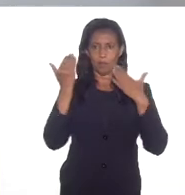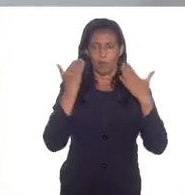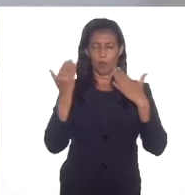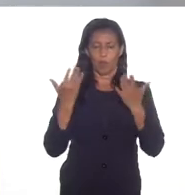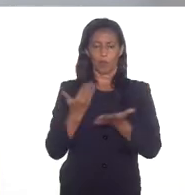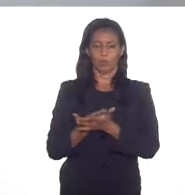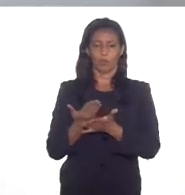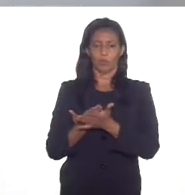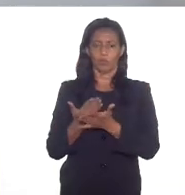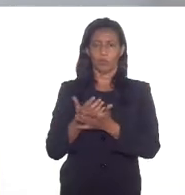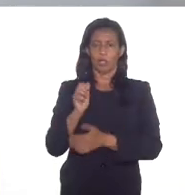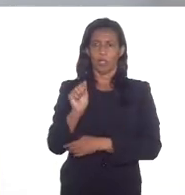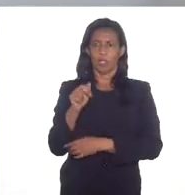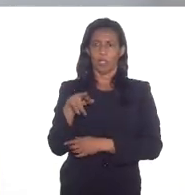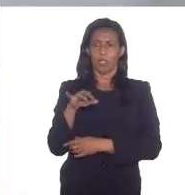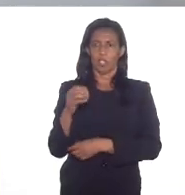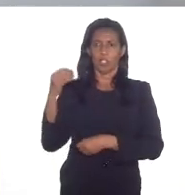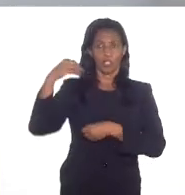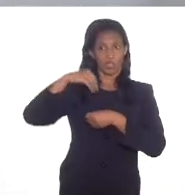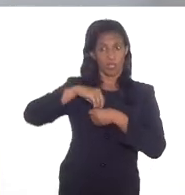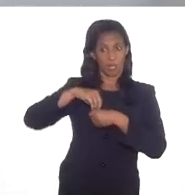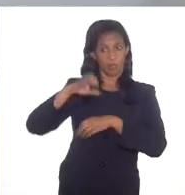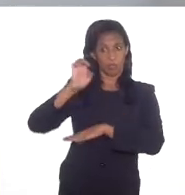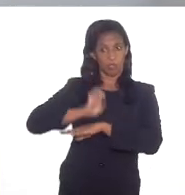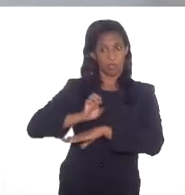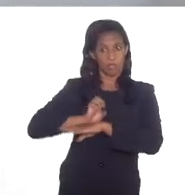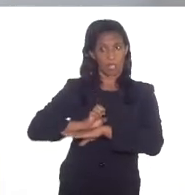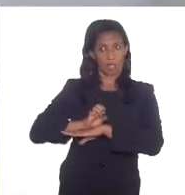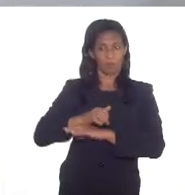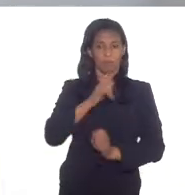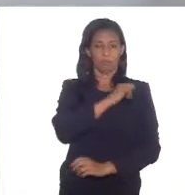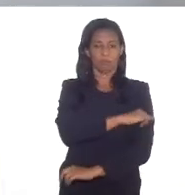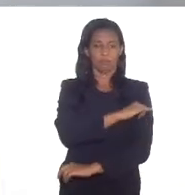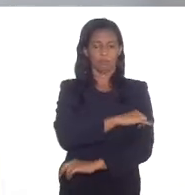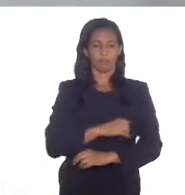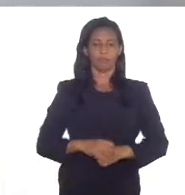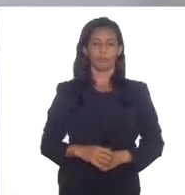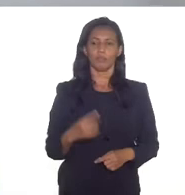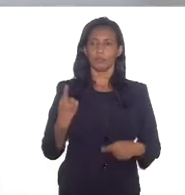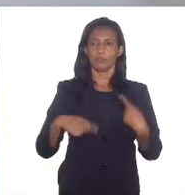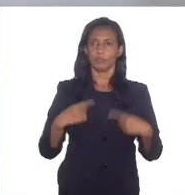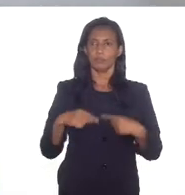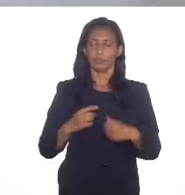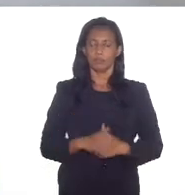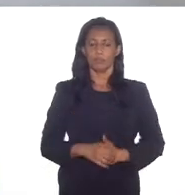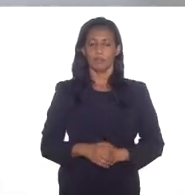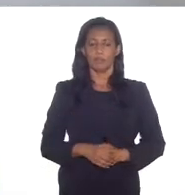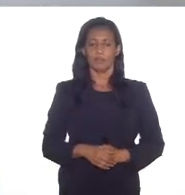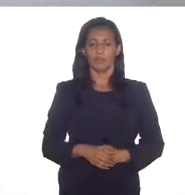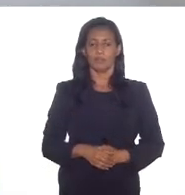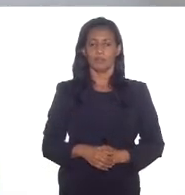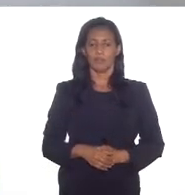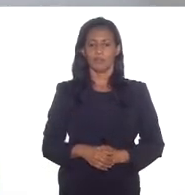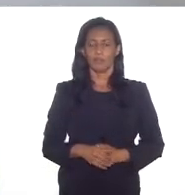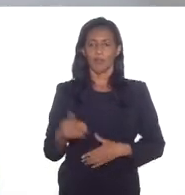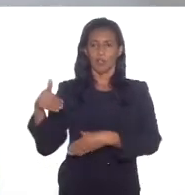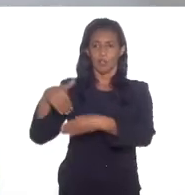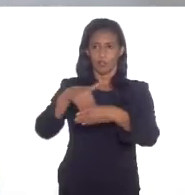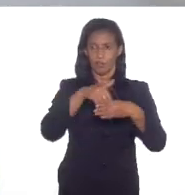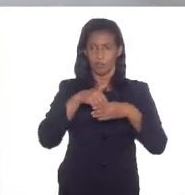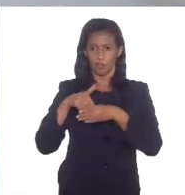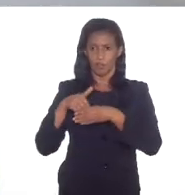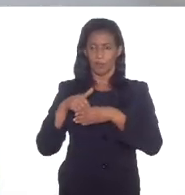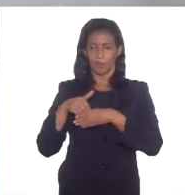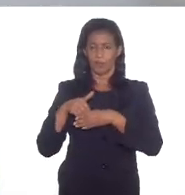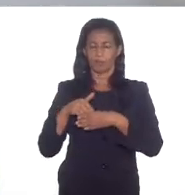educacional nas redes públicas e privadas do ensino do Estado do Rio de Janeiro e das outras providências. Em discussão, não havendo que queira discutir, encerrada a discussão e votação, os senhores que